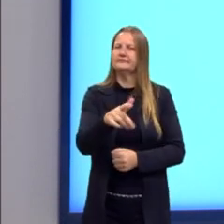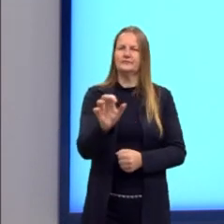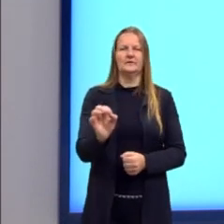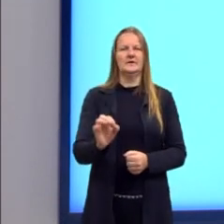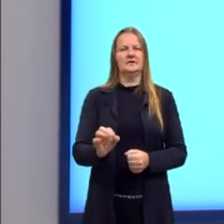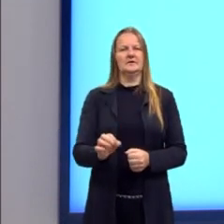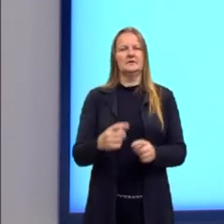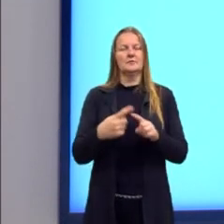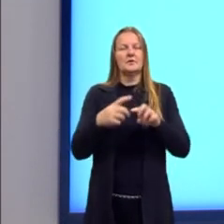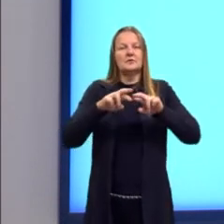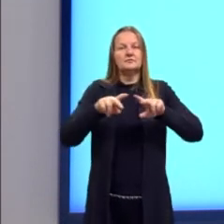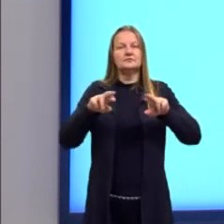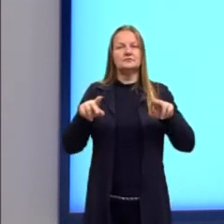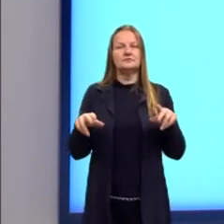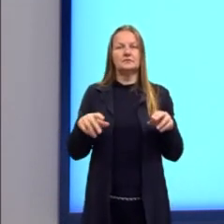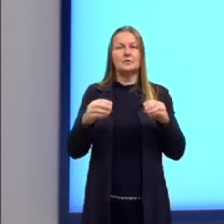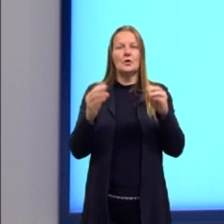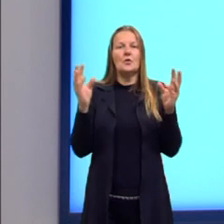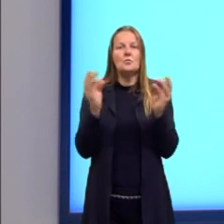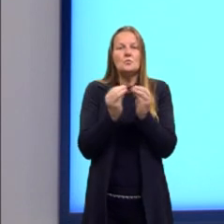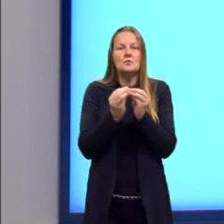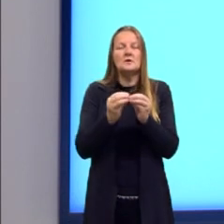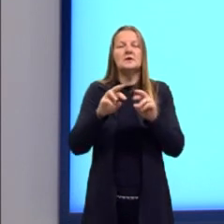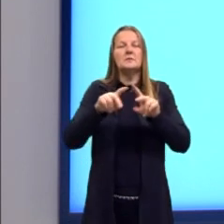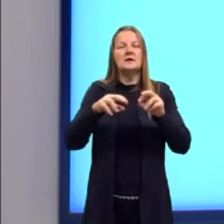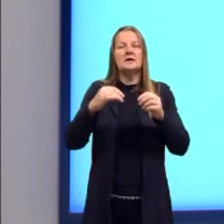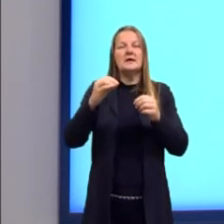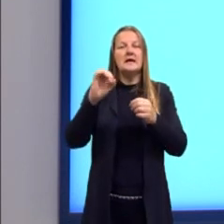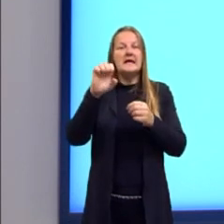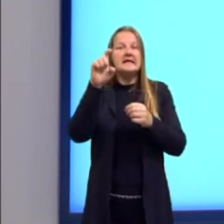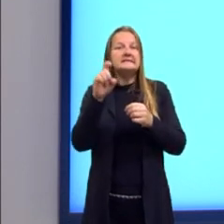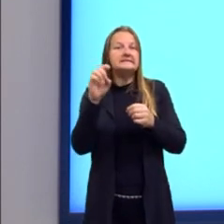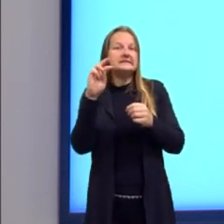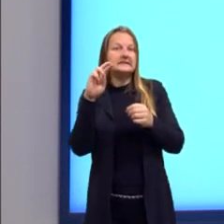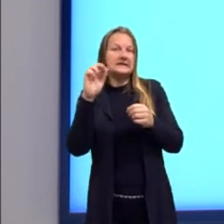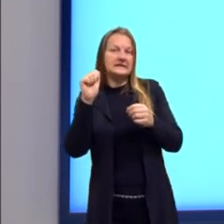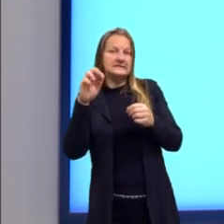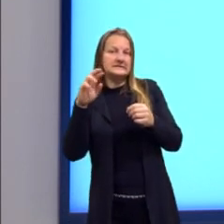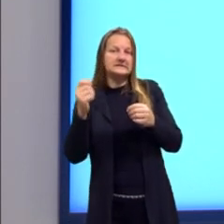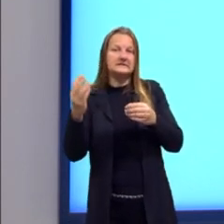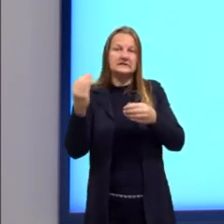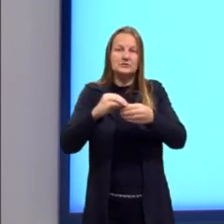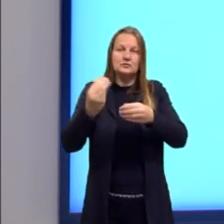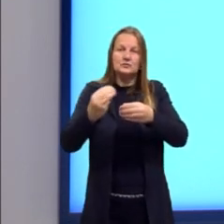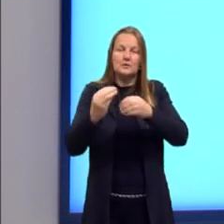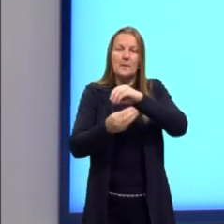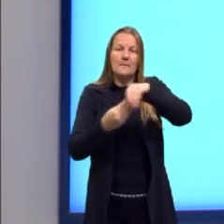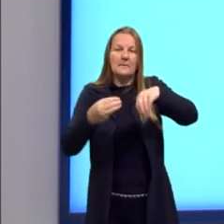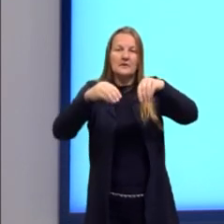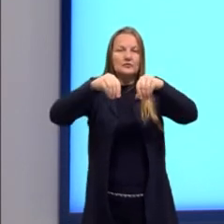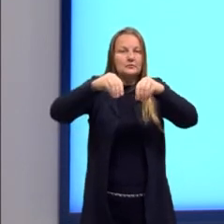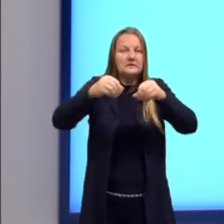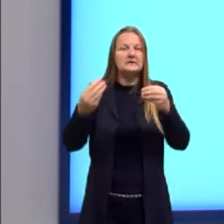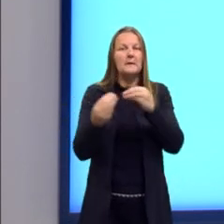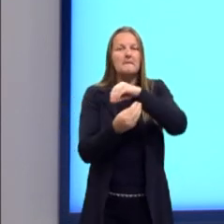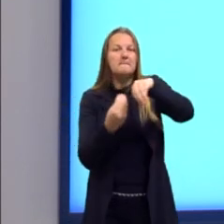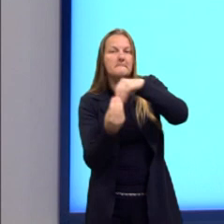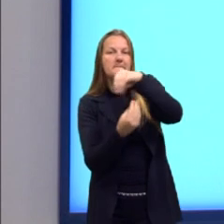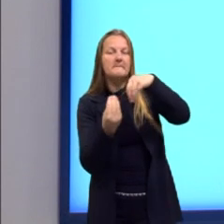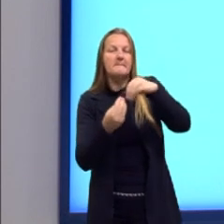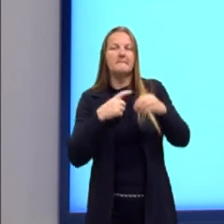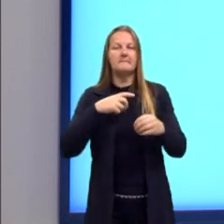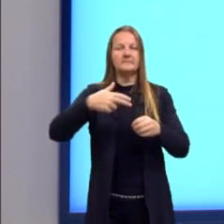o que muda é a concentração e os ingredientes esses presentes nessas versões aí de álcool em gel e de